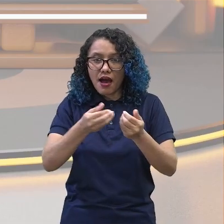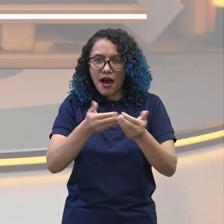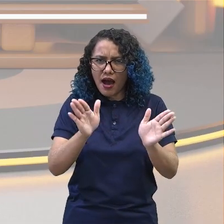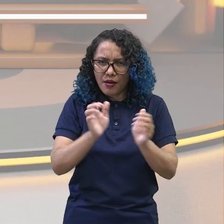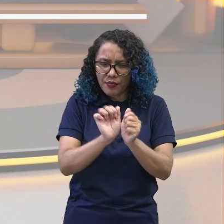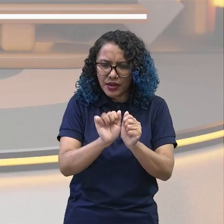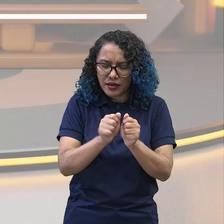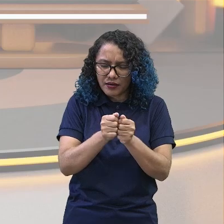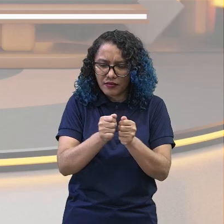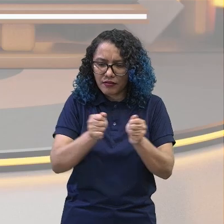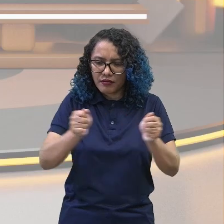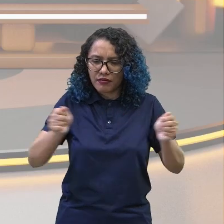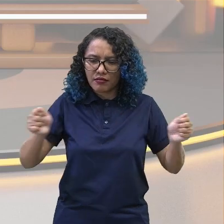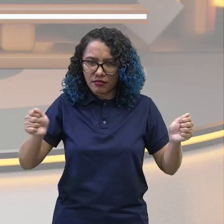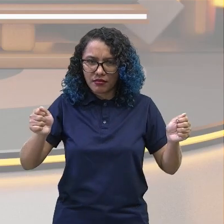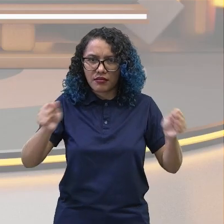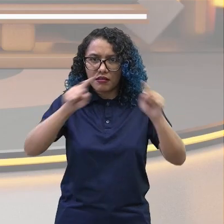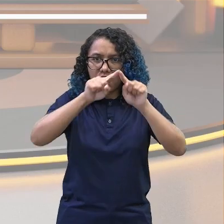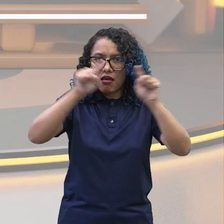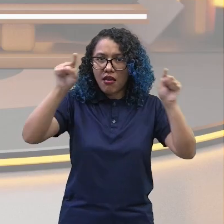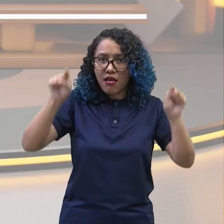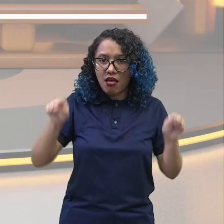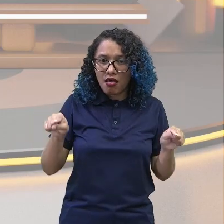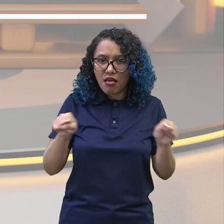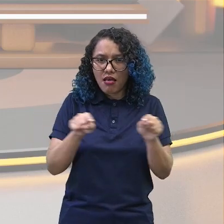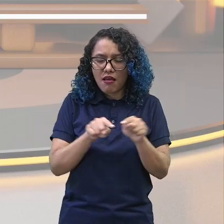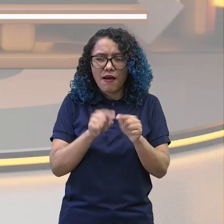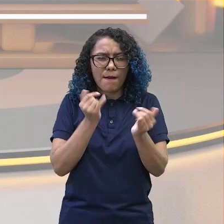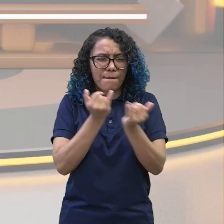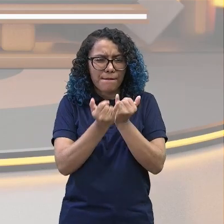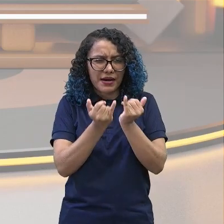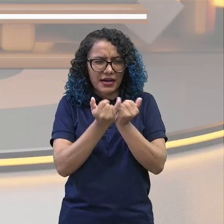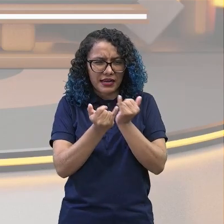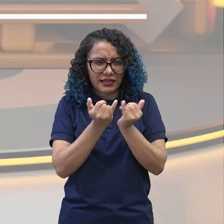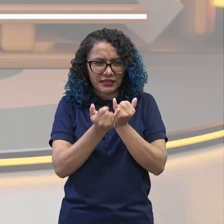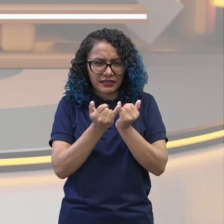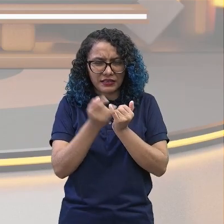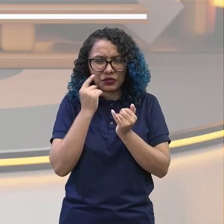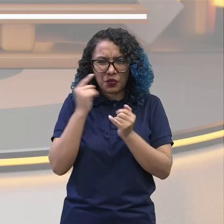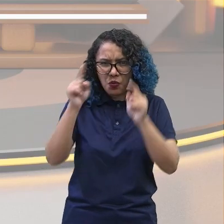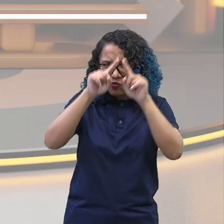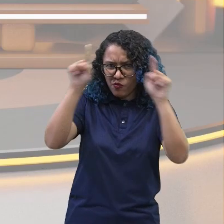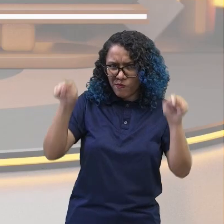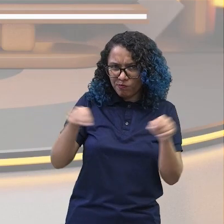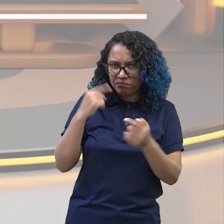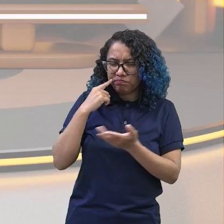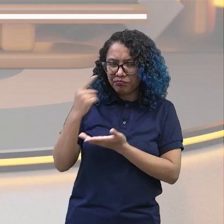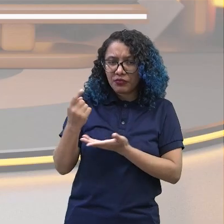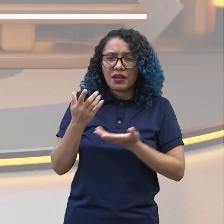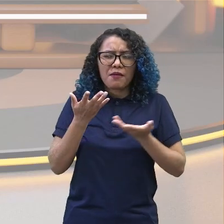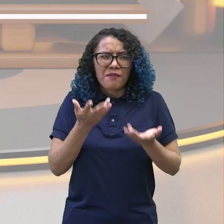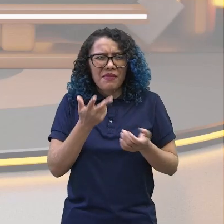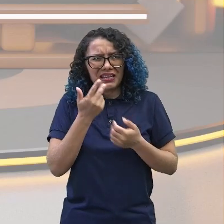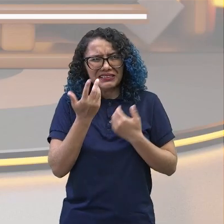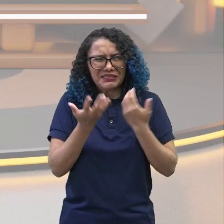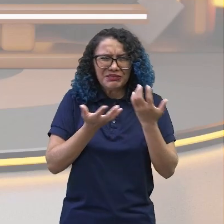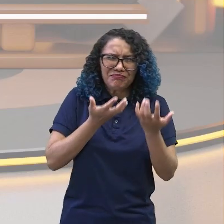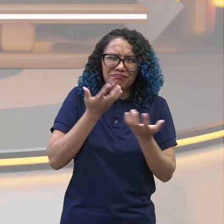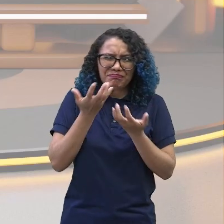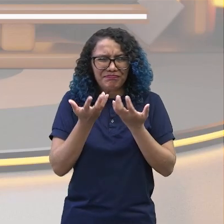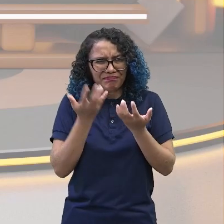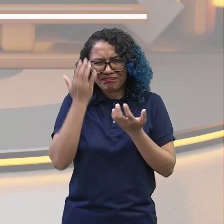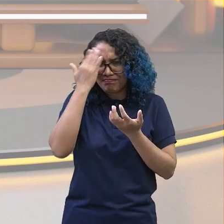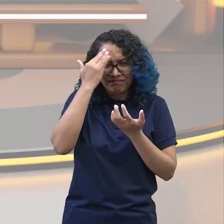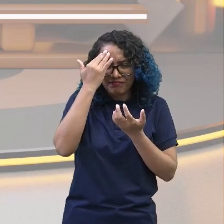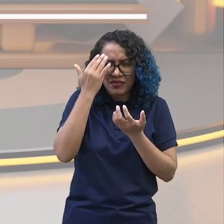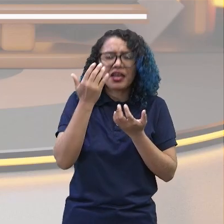se transforma num retângulo, algo muito parecido com essa telinha que vocês estão vendo aqui. O professor falando assim não deu para a gente